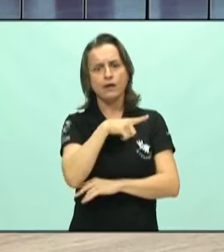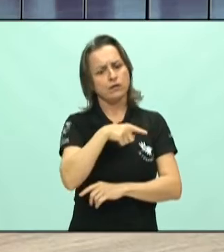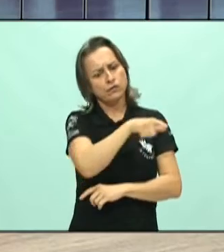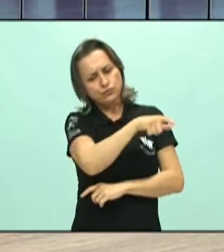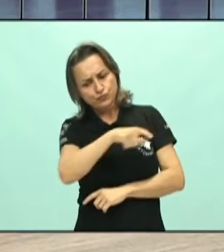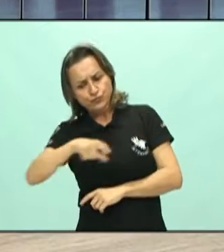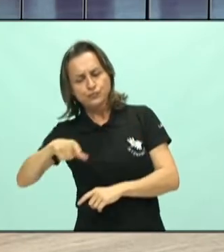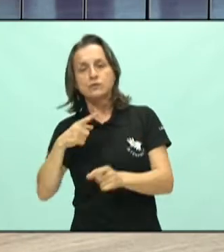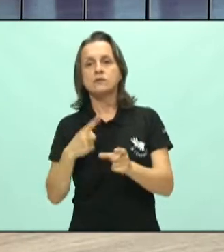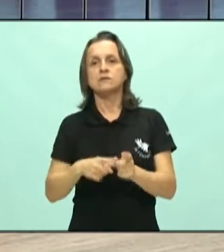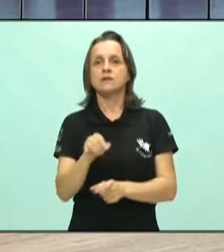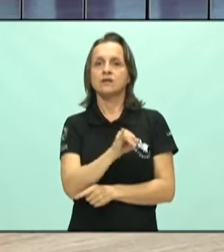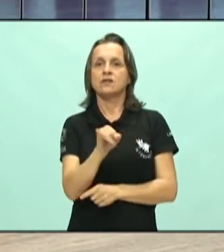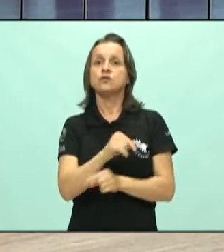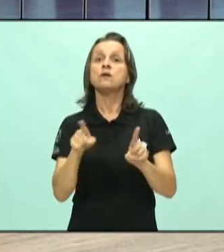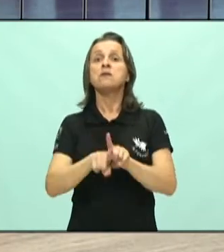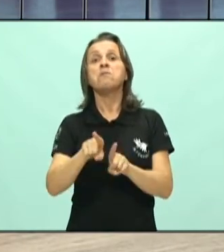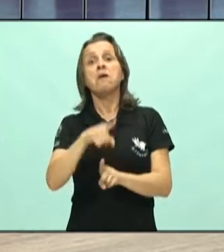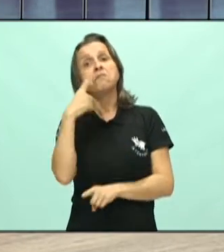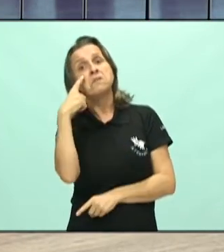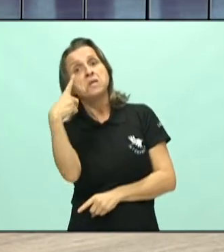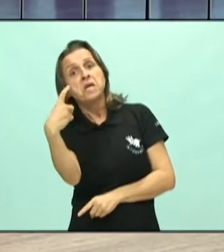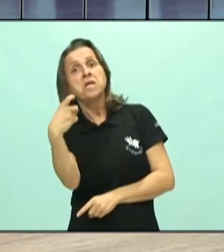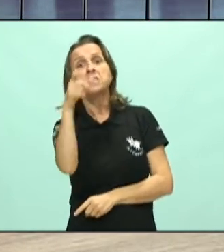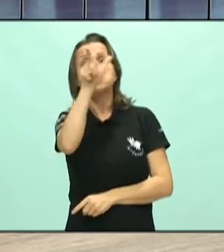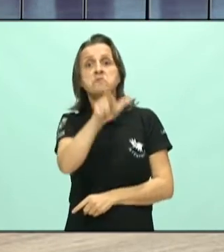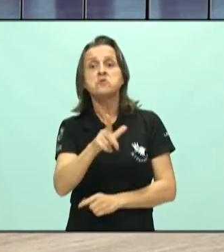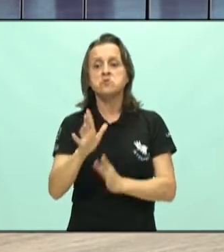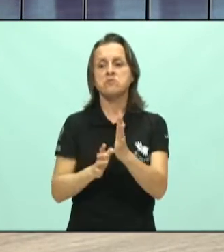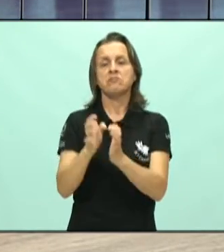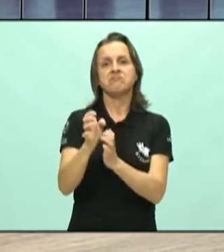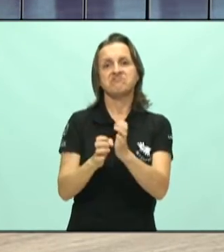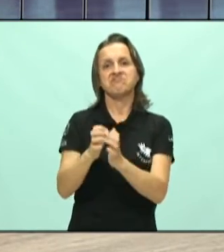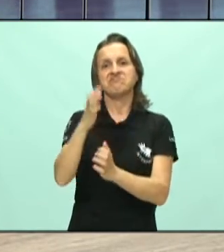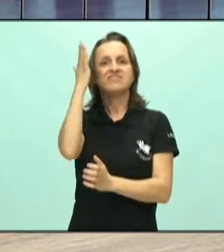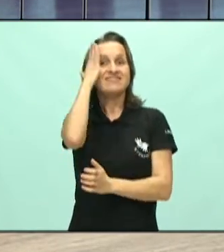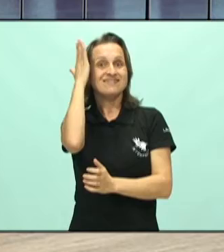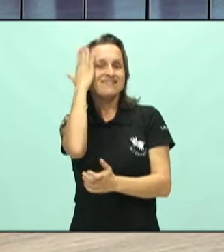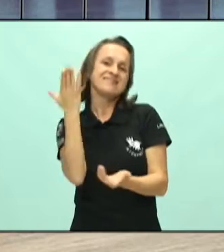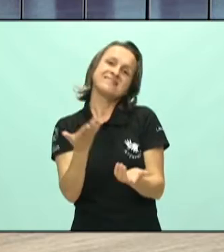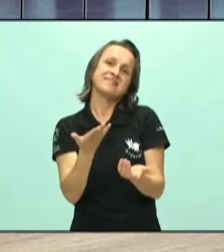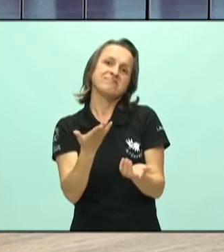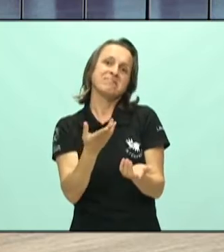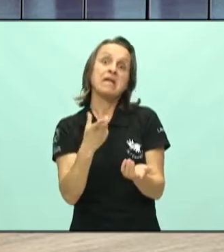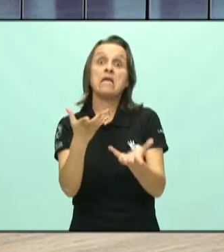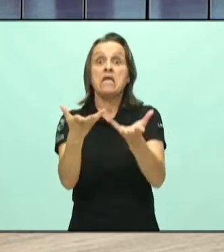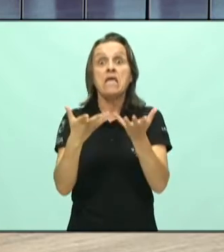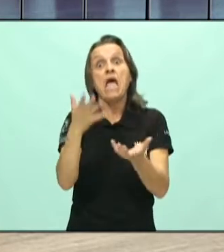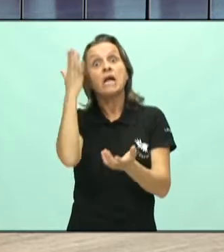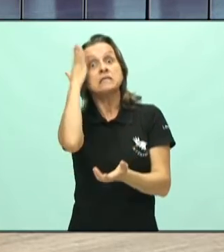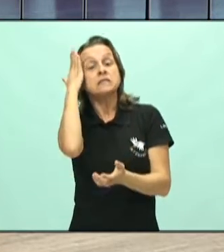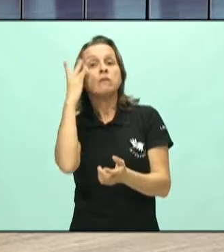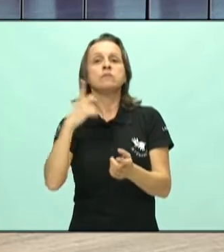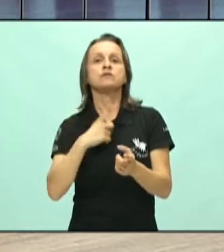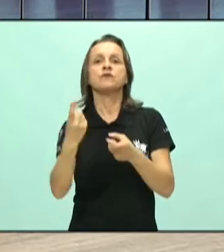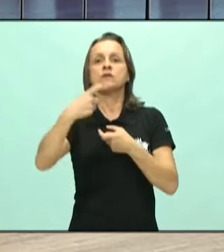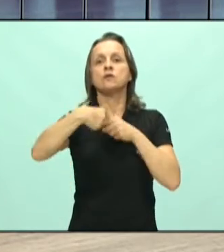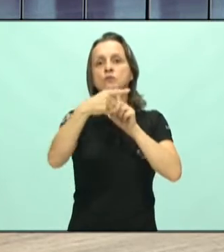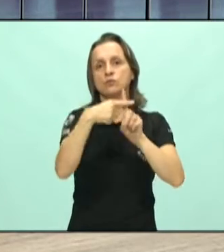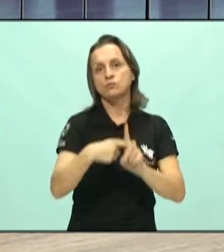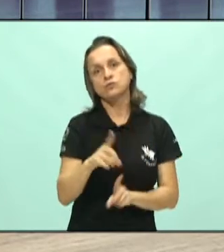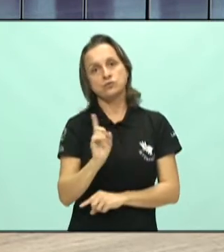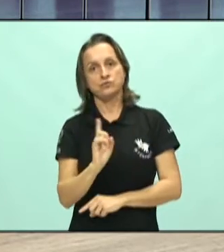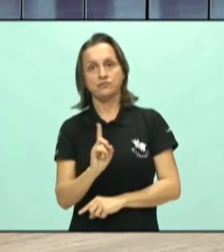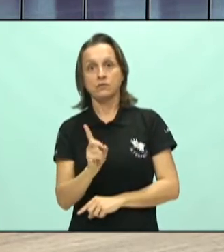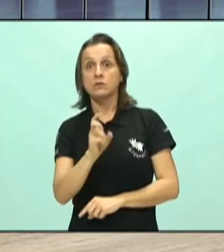o interesse daí do empresário. O empresário ele investe onde ele sabe que vai ter o retorno. E o fato principal é que se não houver